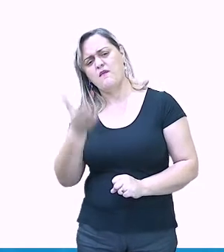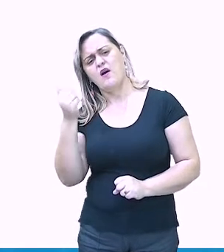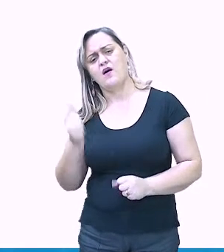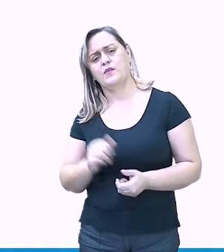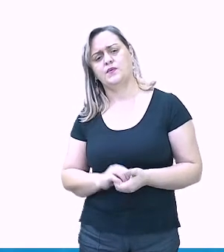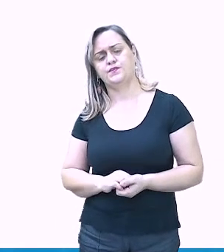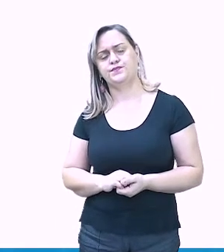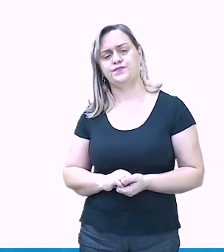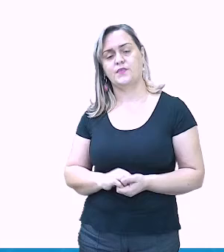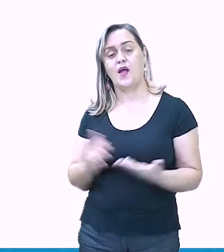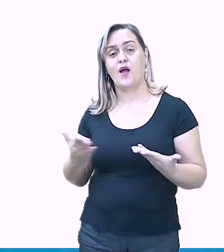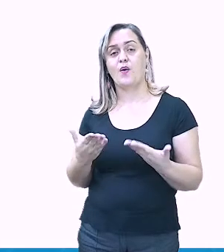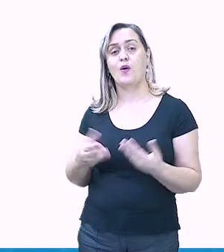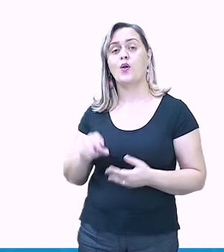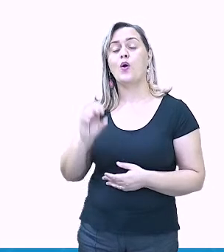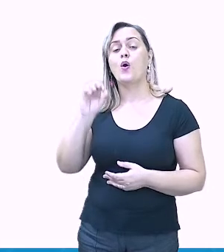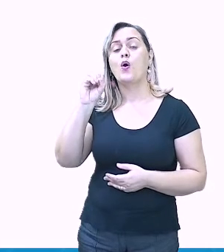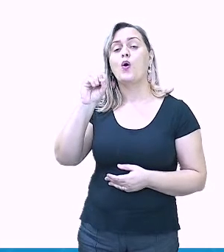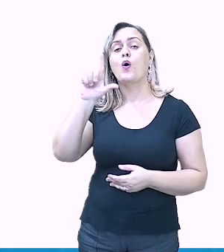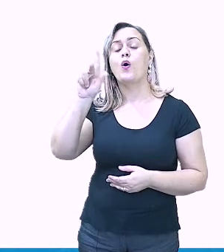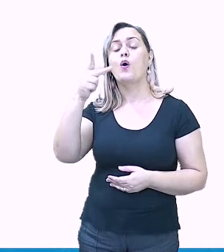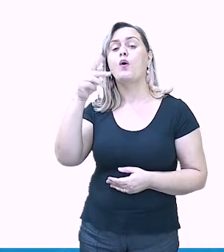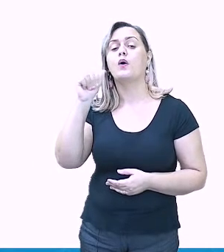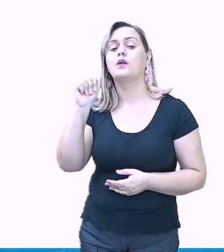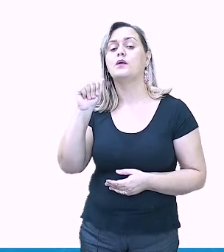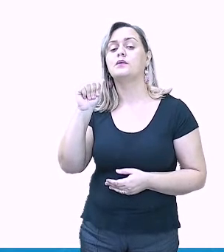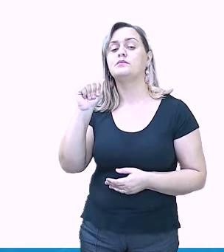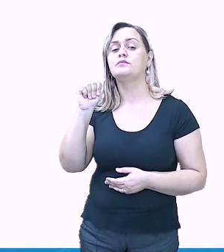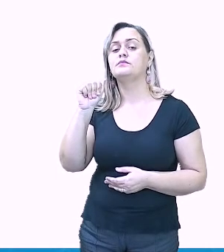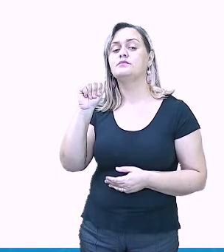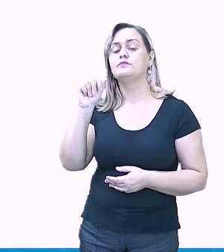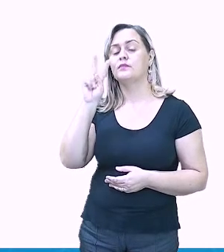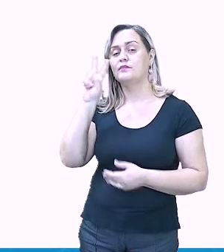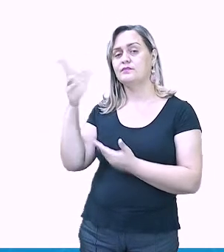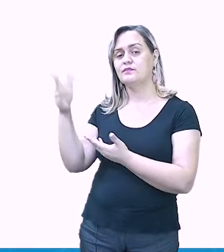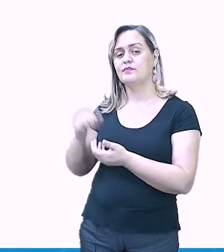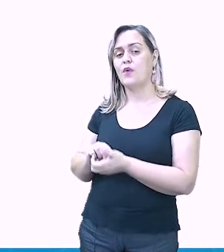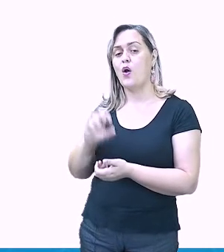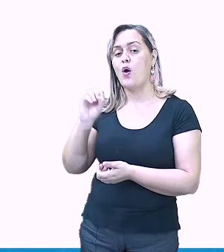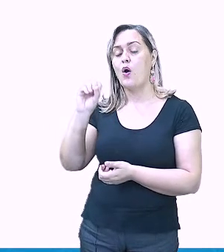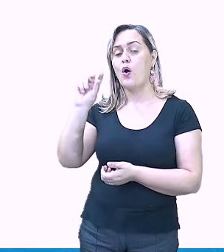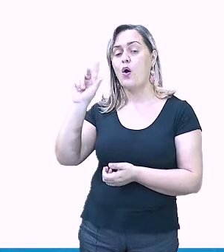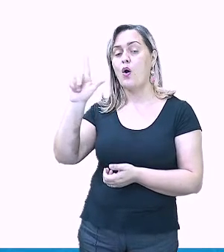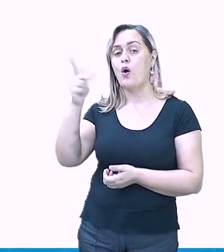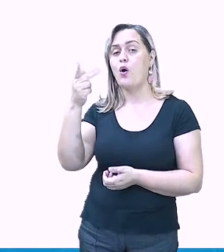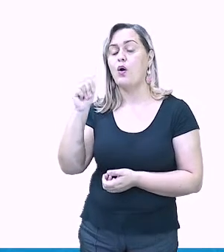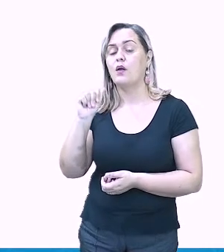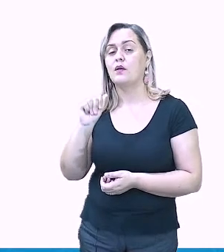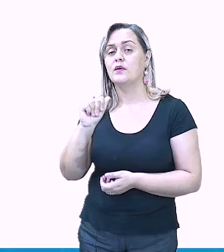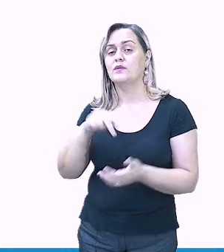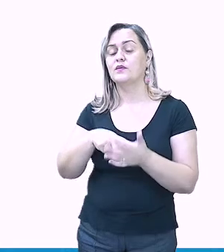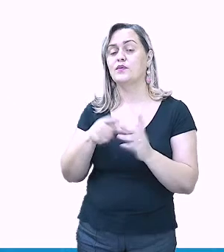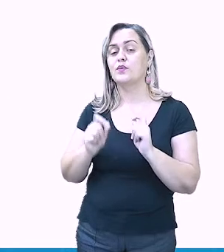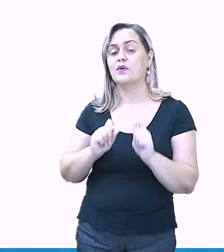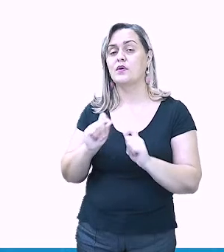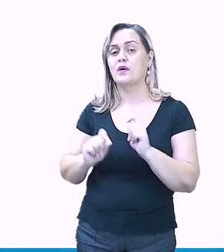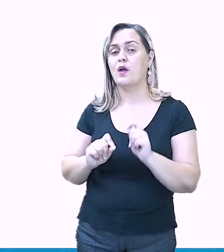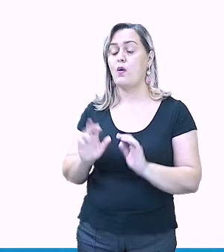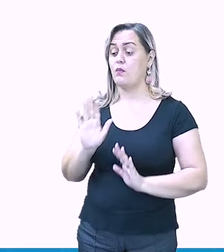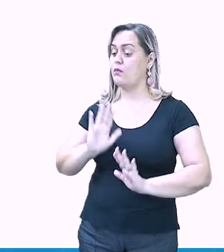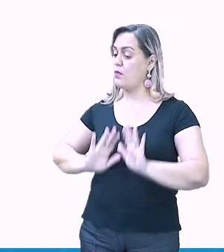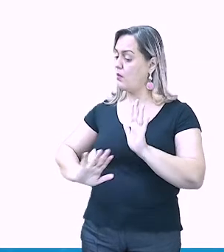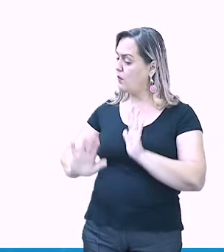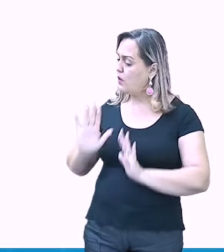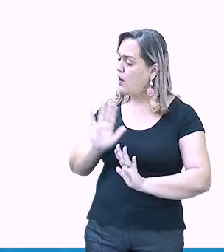olha, qual que é o olha aqui? É no sentido de cuidado, né? De um alerta. Perceberam? O